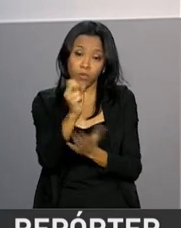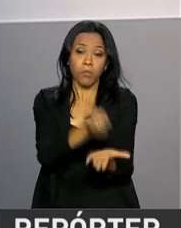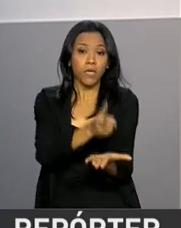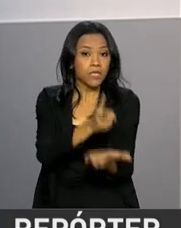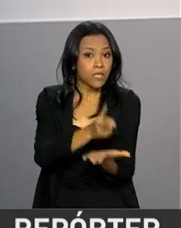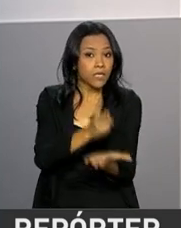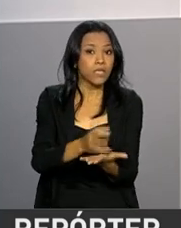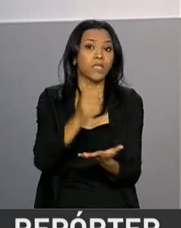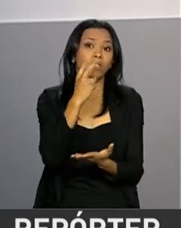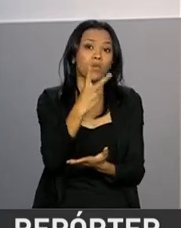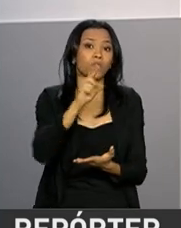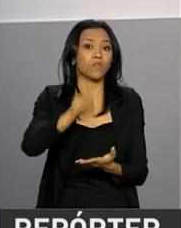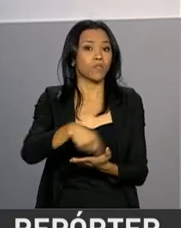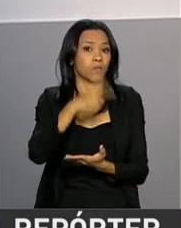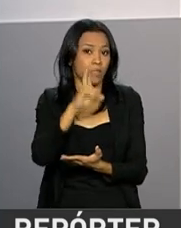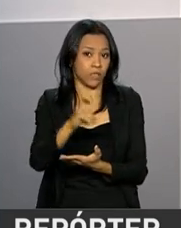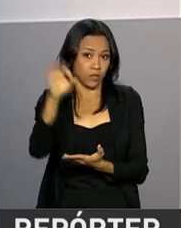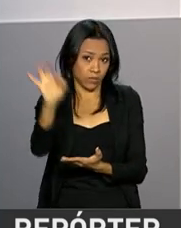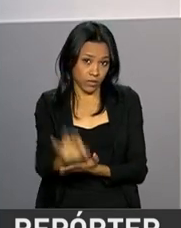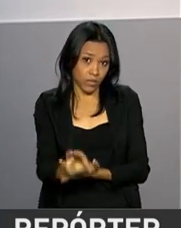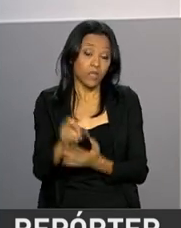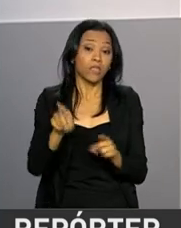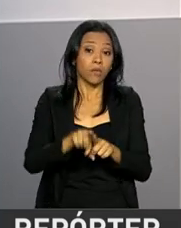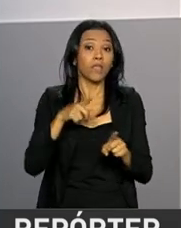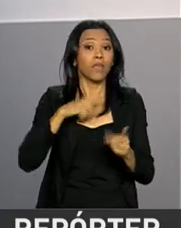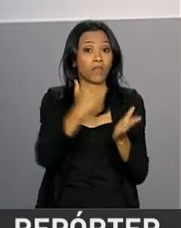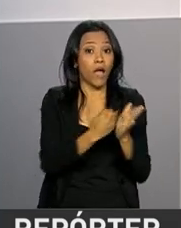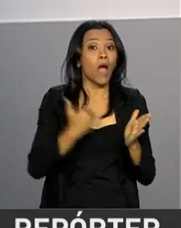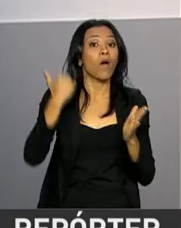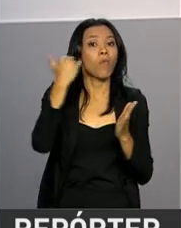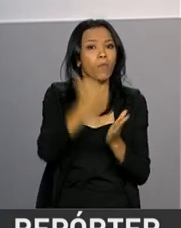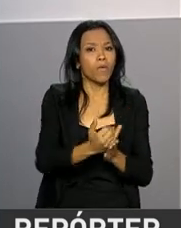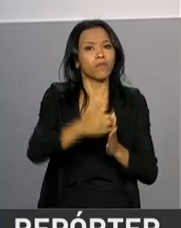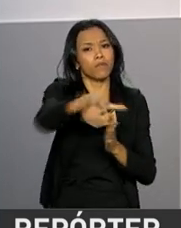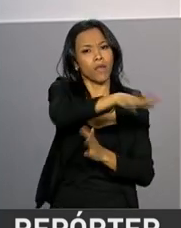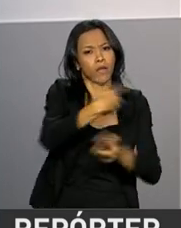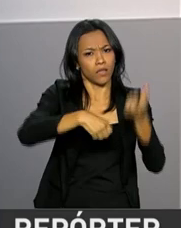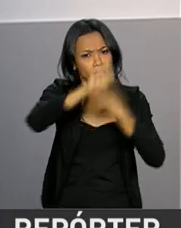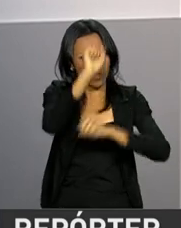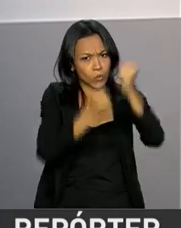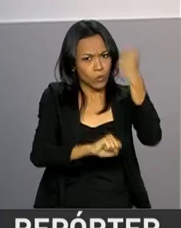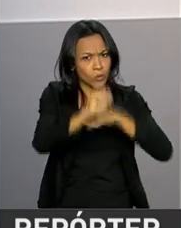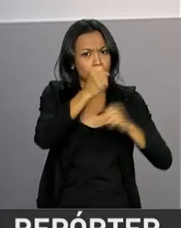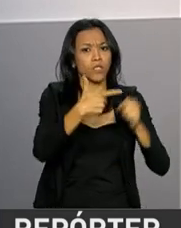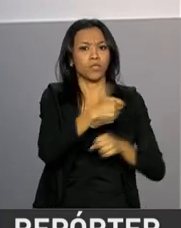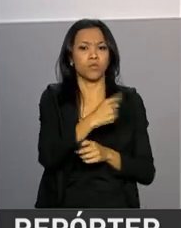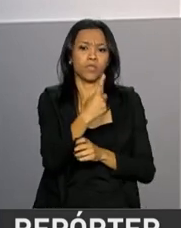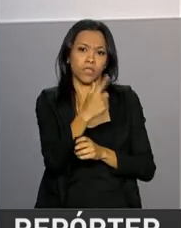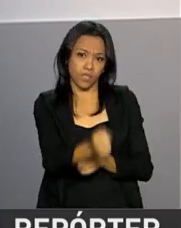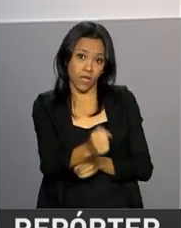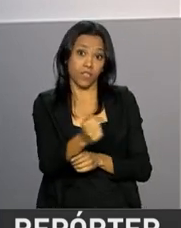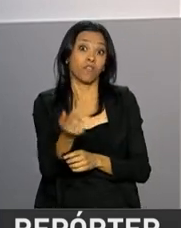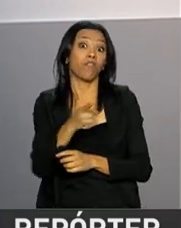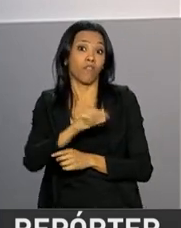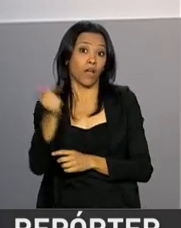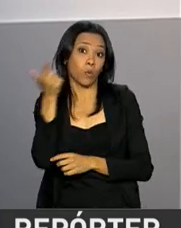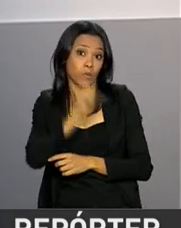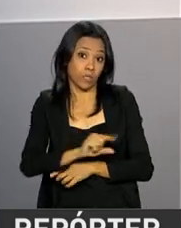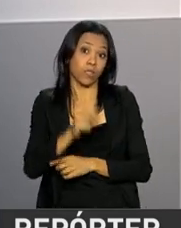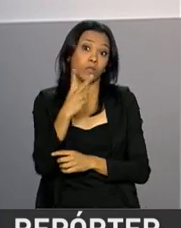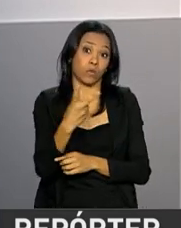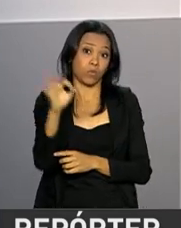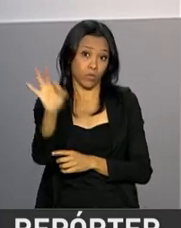dois e meio por cento a estimativa também é de aumento para a produção industrial que em 2017 deve alcançar 2 por